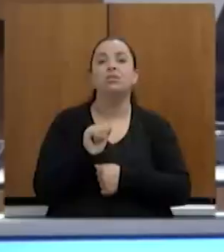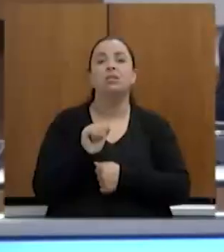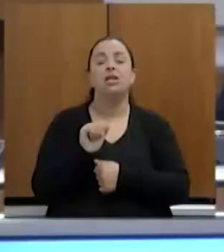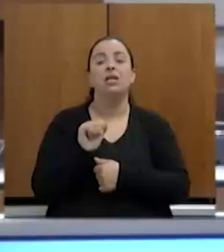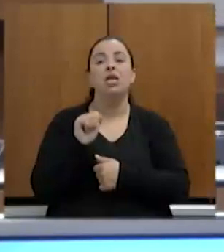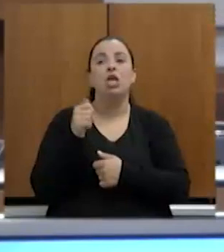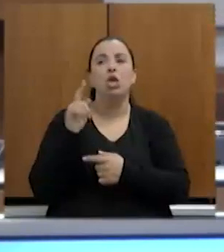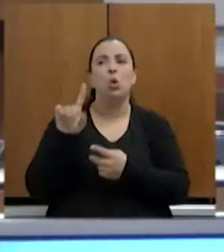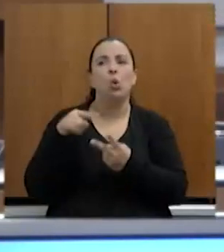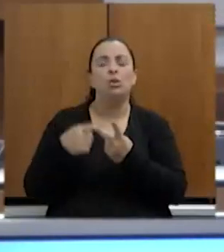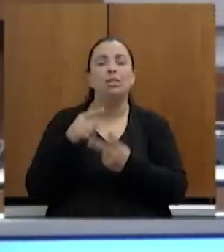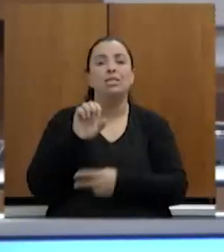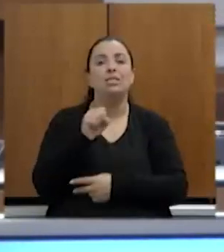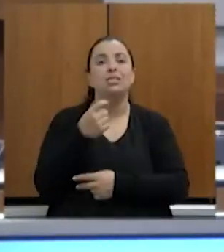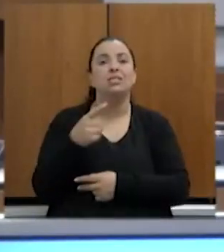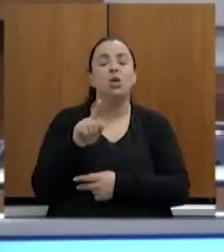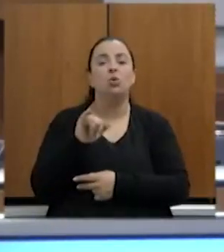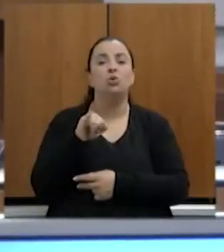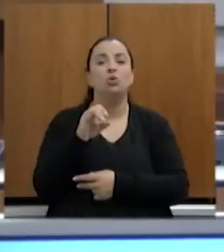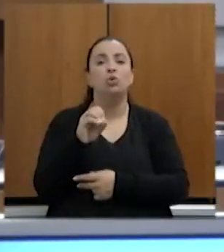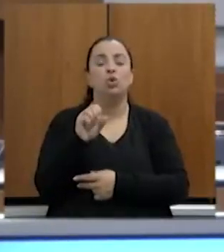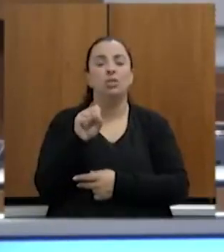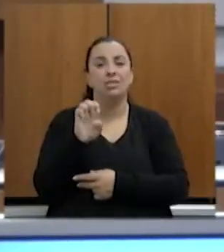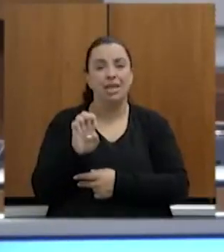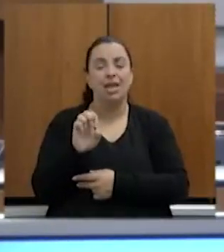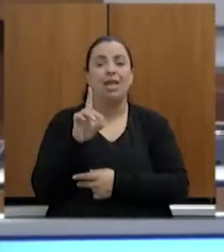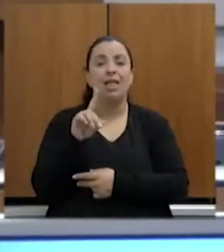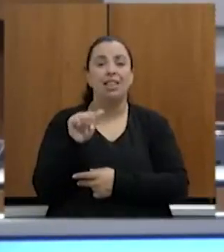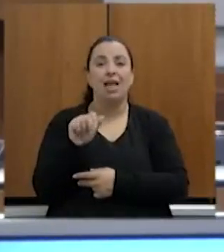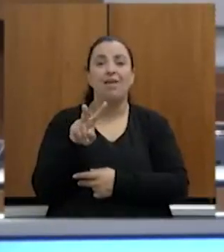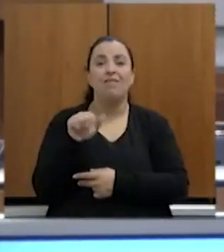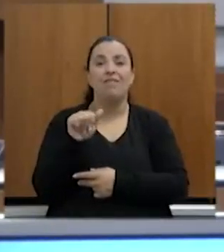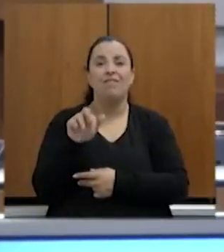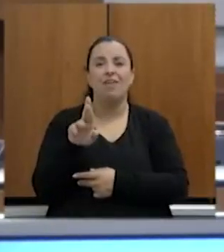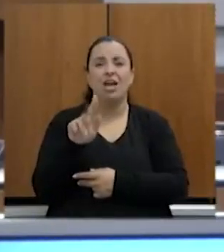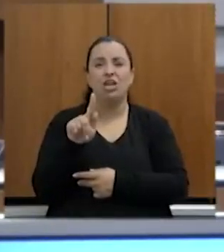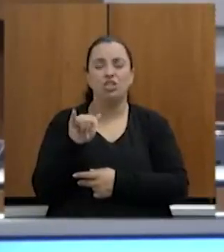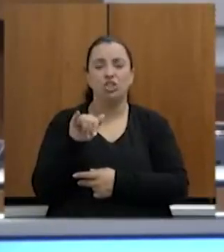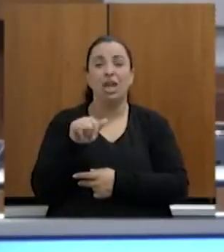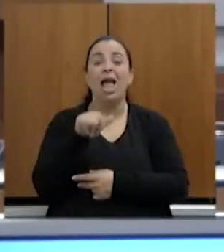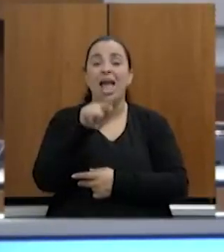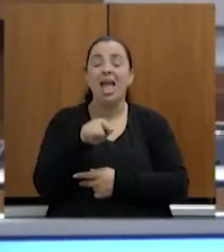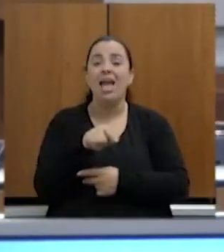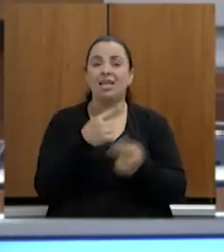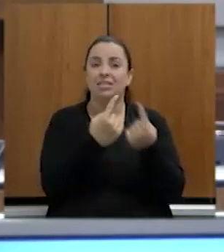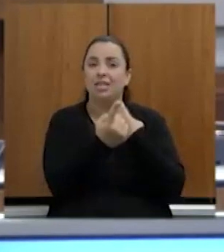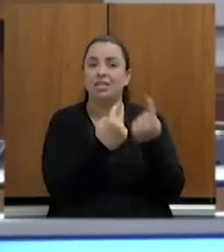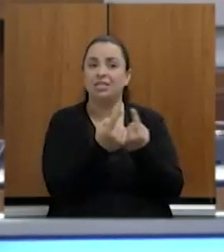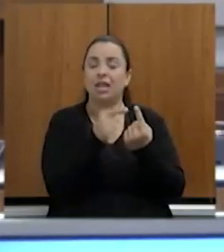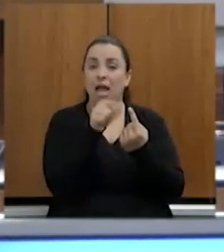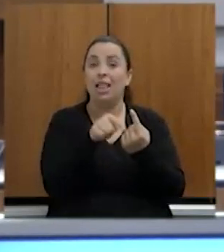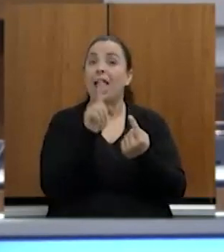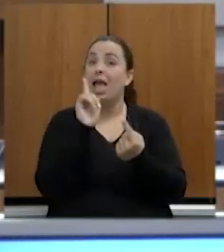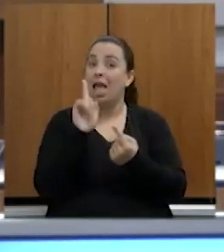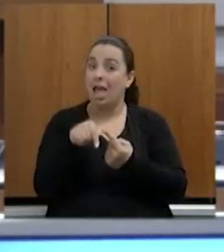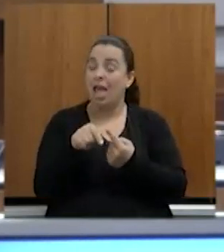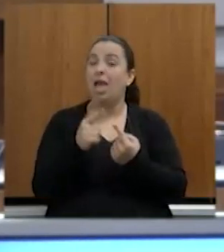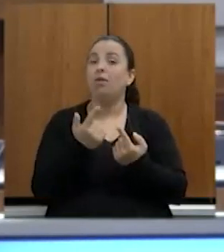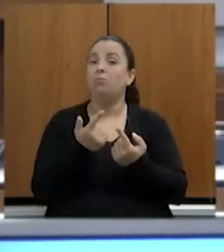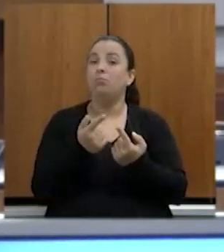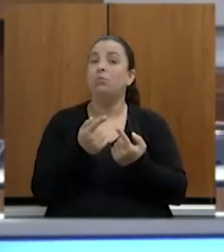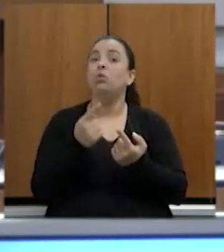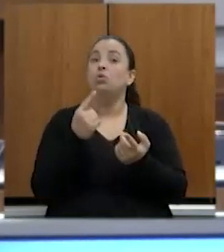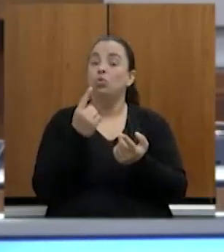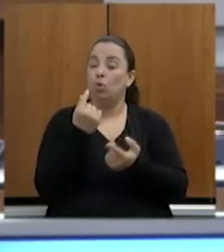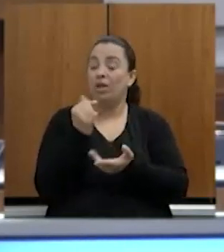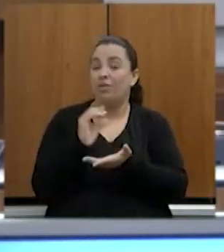asfalto a saúde geralmente é uma estrada que estava sob responsabilidade de investimento da Vale e ela vai